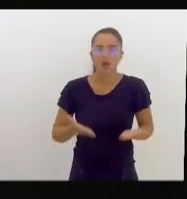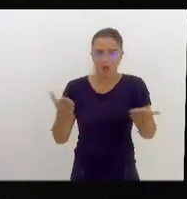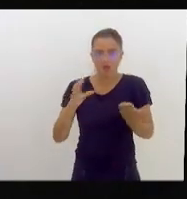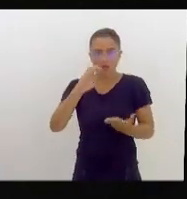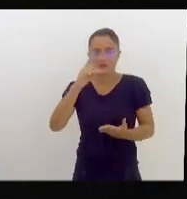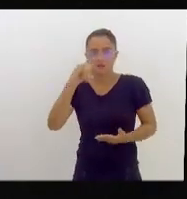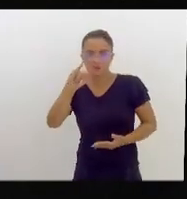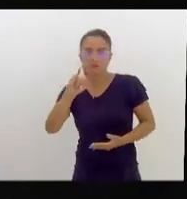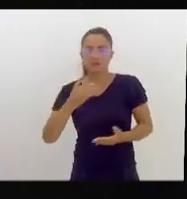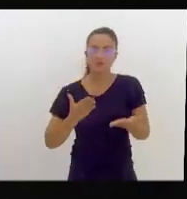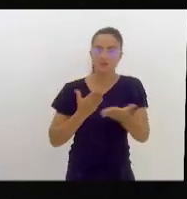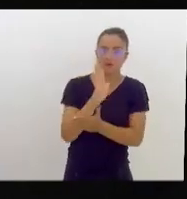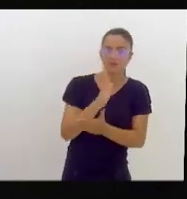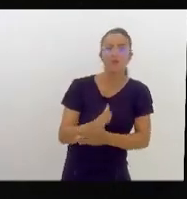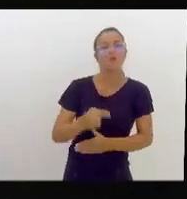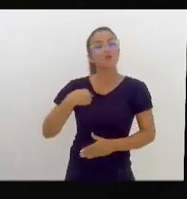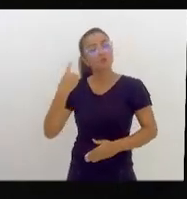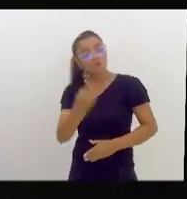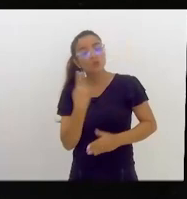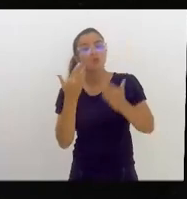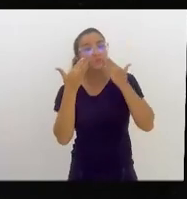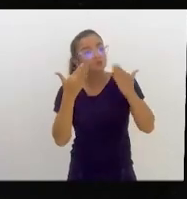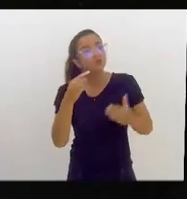para a sociedade, para a imprensa, para